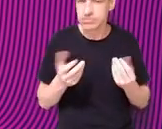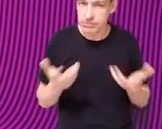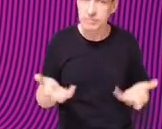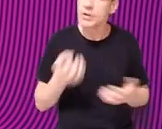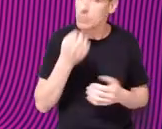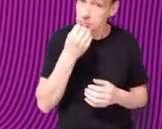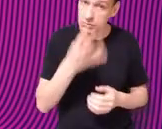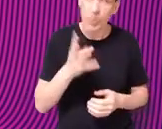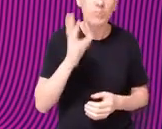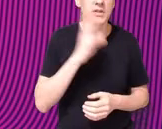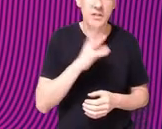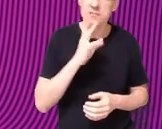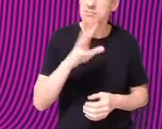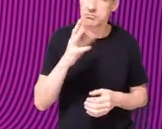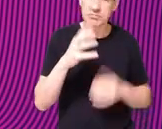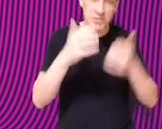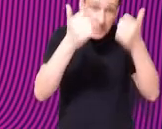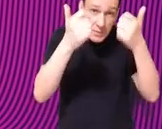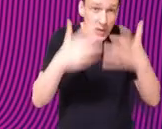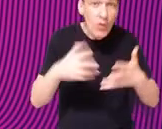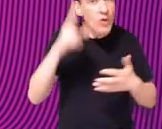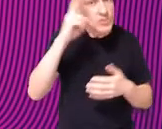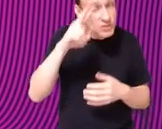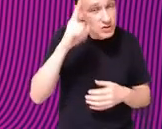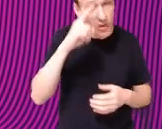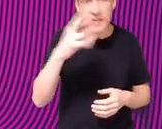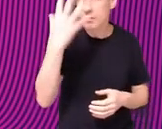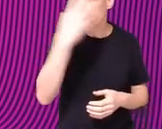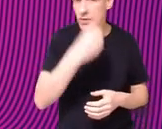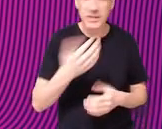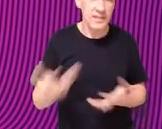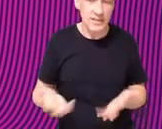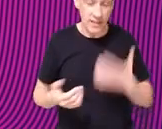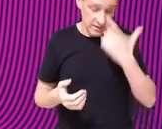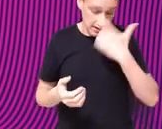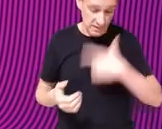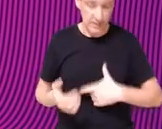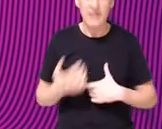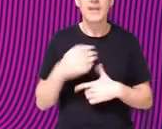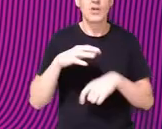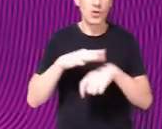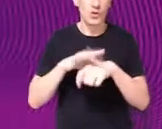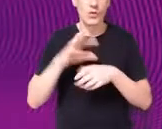belo caso, realmente, e que a gente vê duas doenças numa paciente só, né?